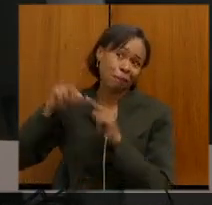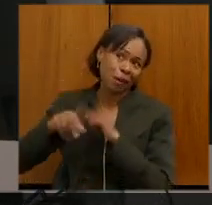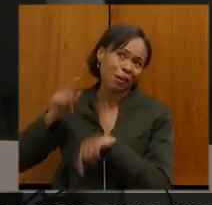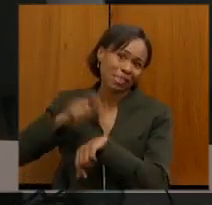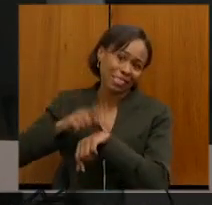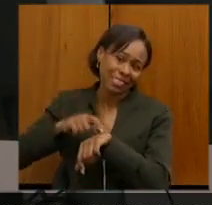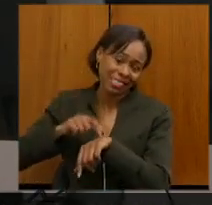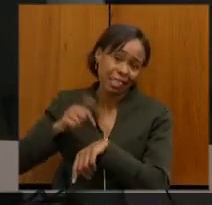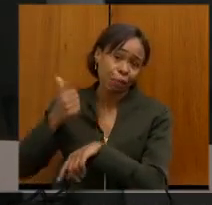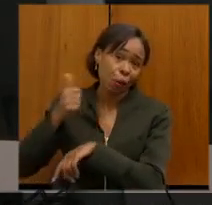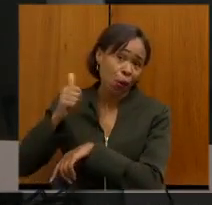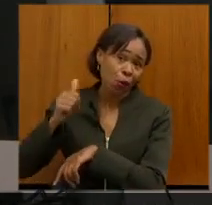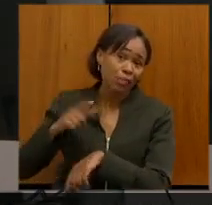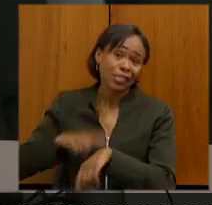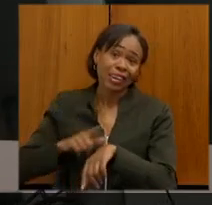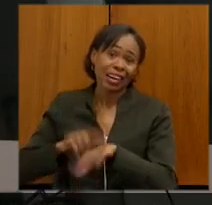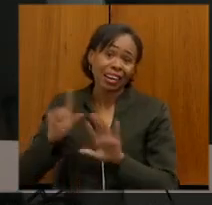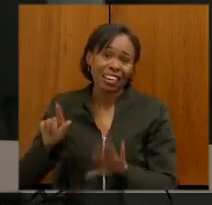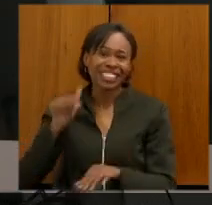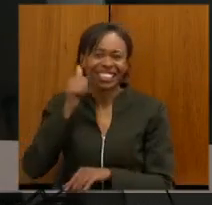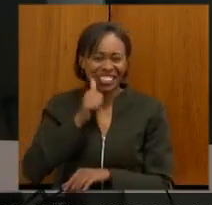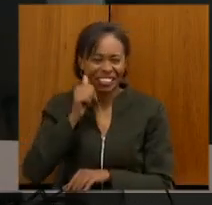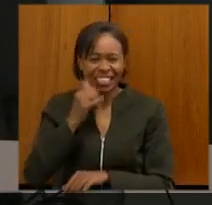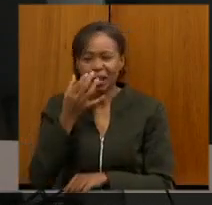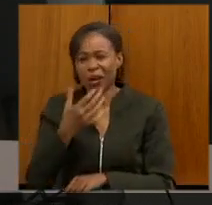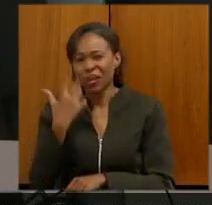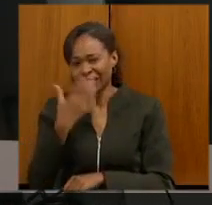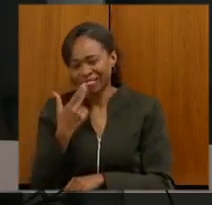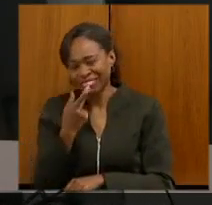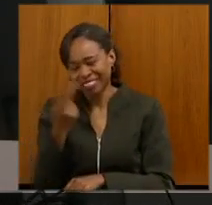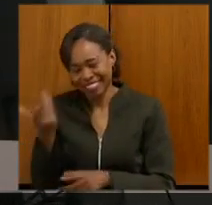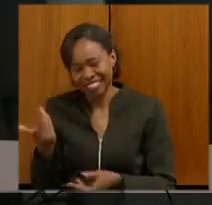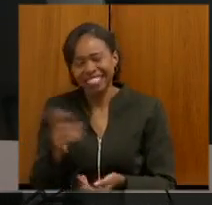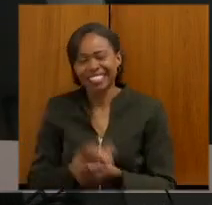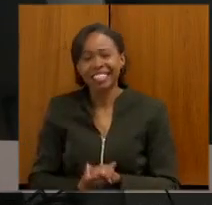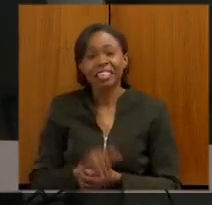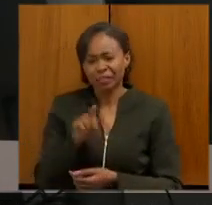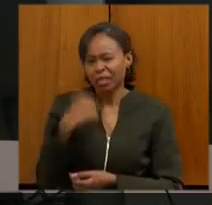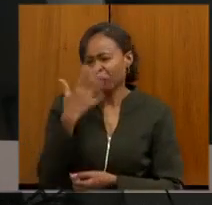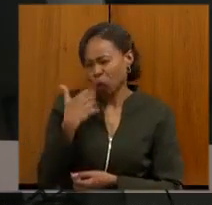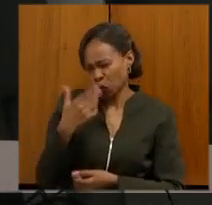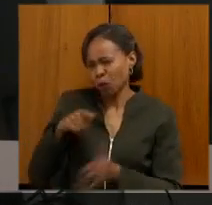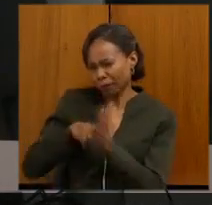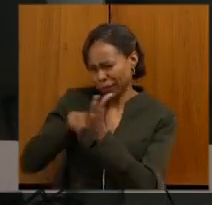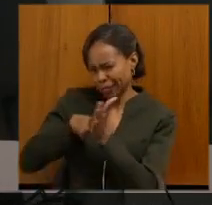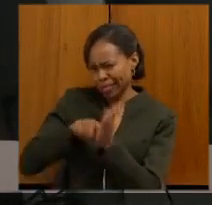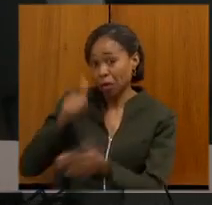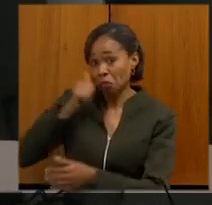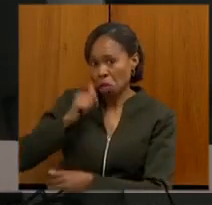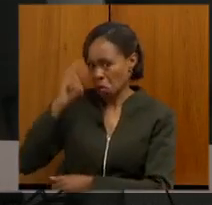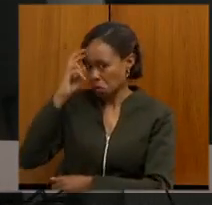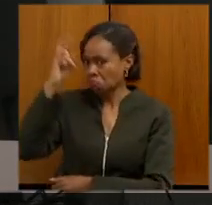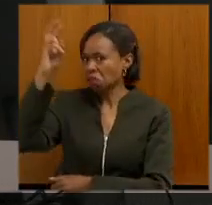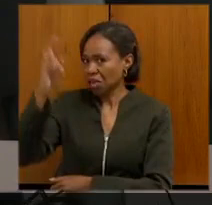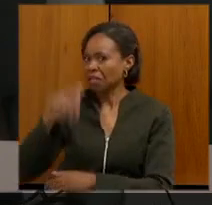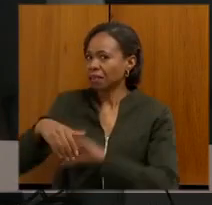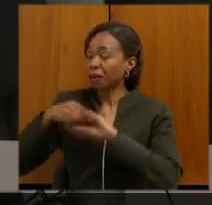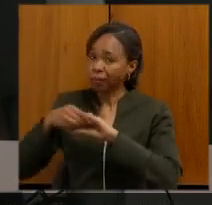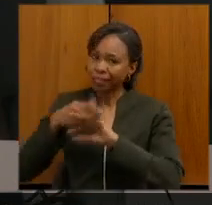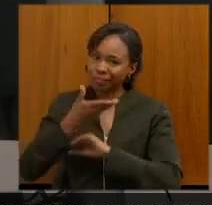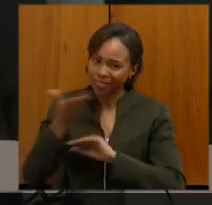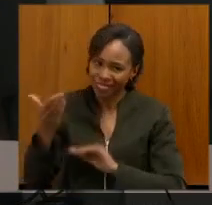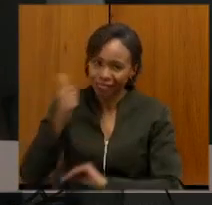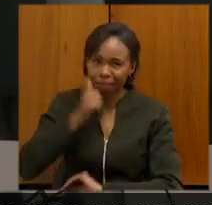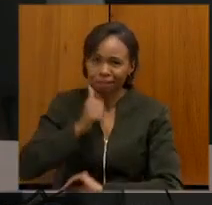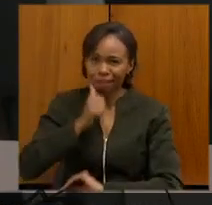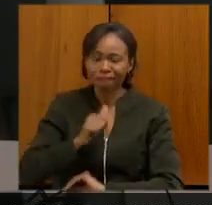obra bateu 11:01 na mulher da música brasileira falou isso né Você pode procurar saber quem ela muito inteligente eu queria cumprimentar as